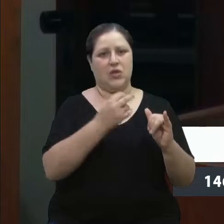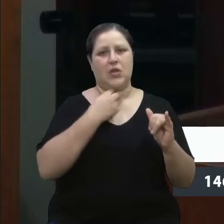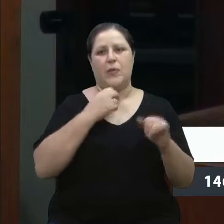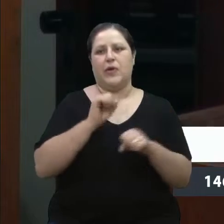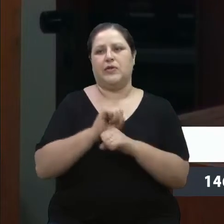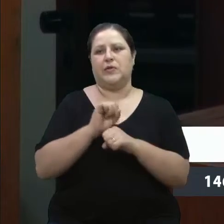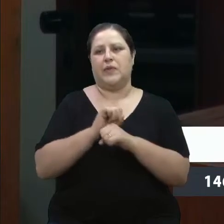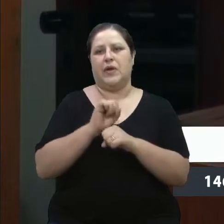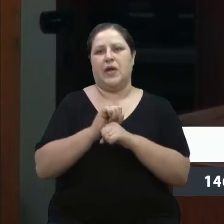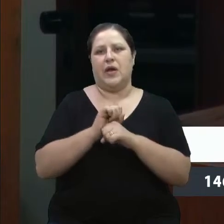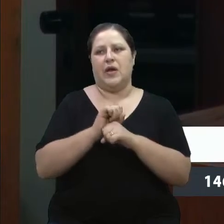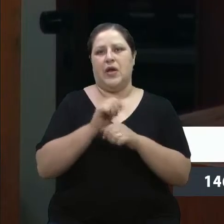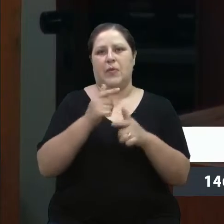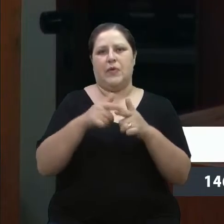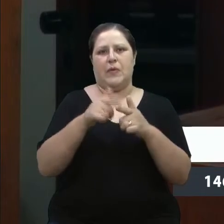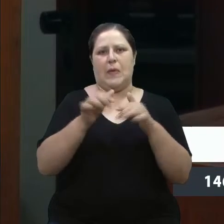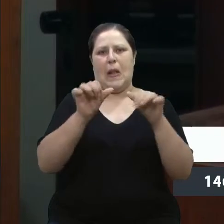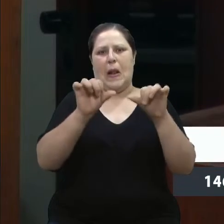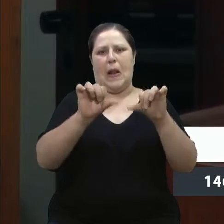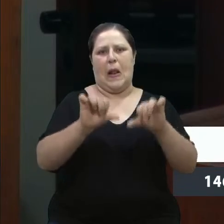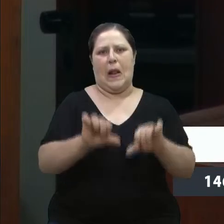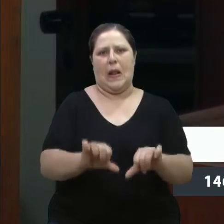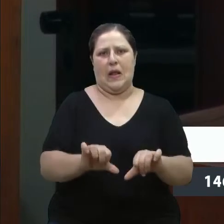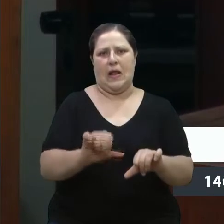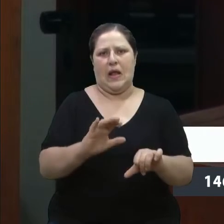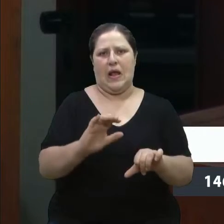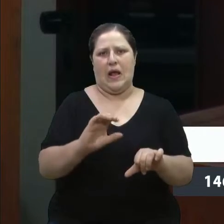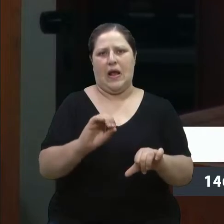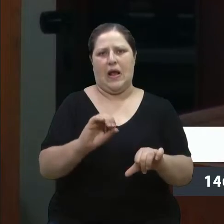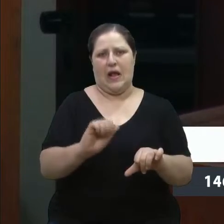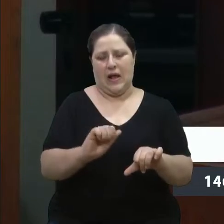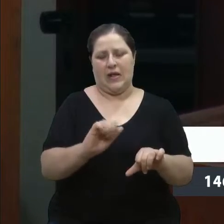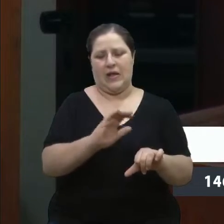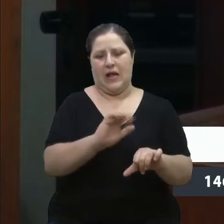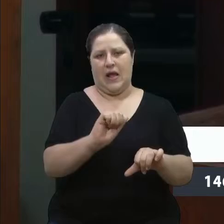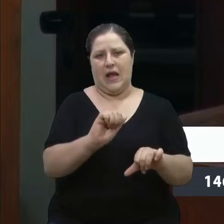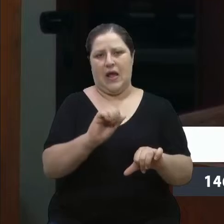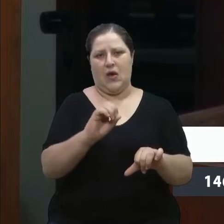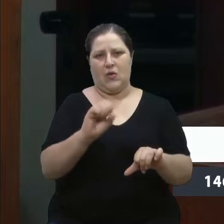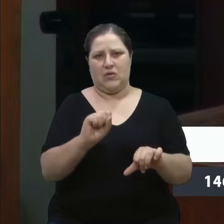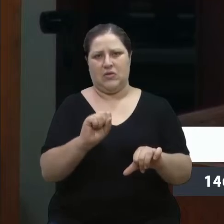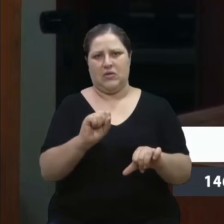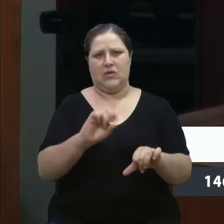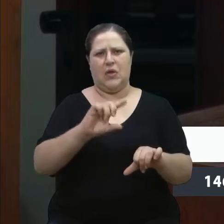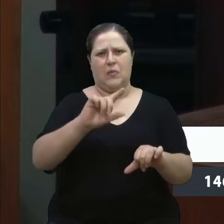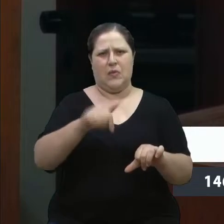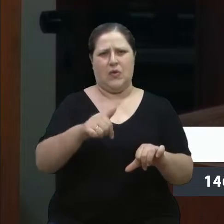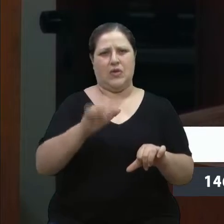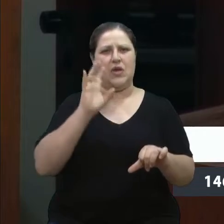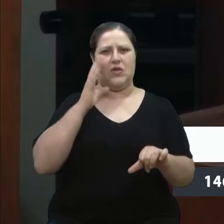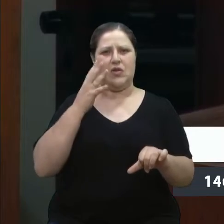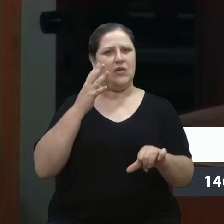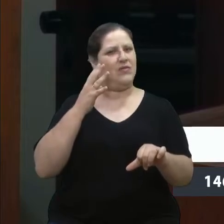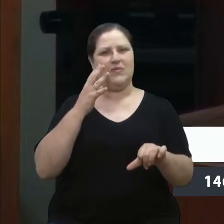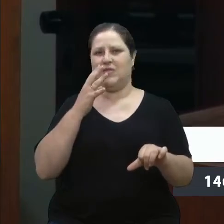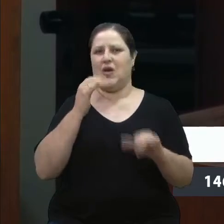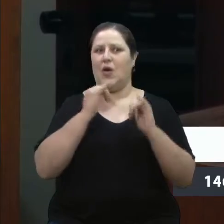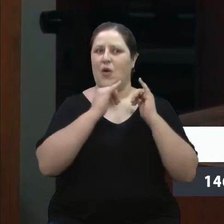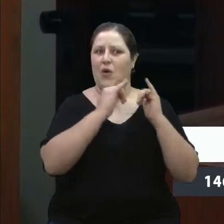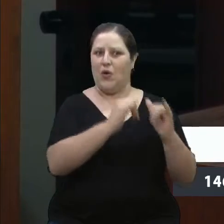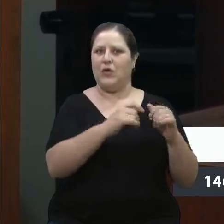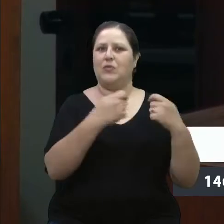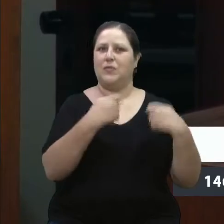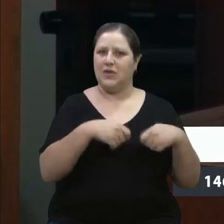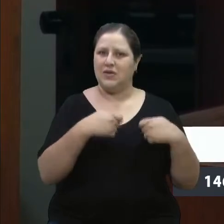para se tomar uma decisão. Nós precisamos ser eficientes. O transporte público tem que ser eficiente. Tem que dar conta da demanda